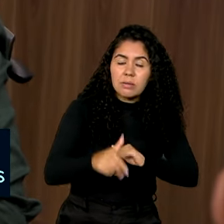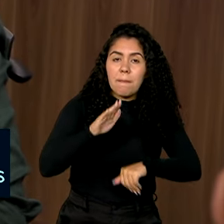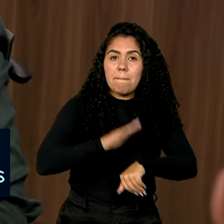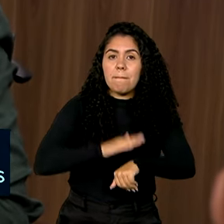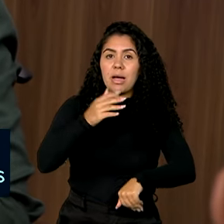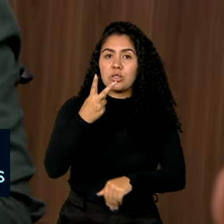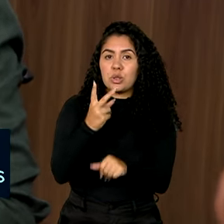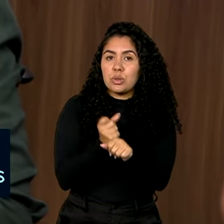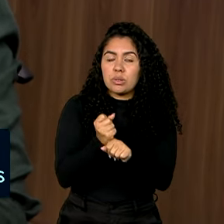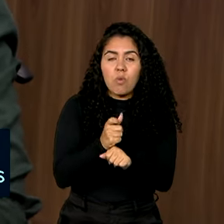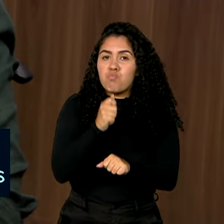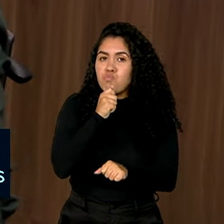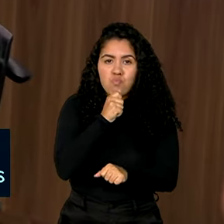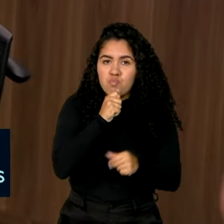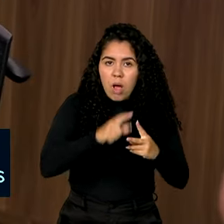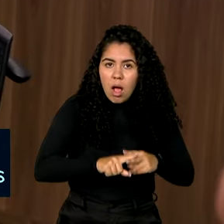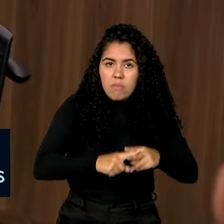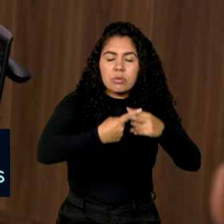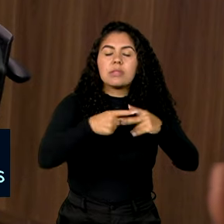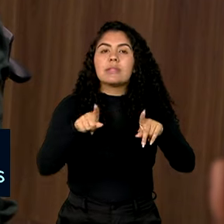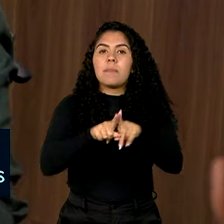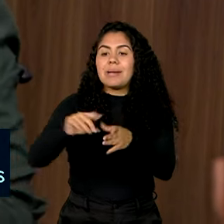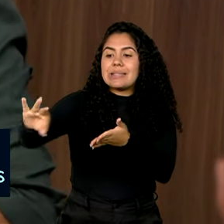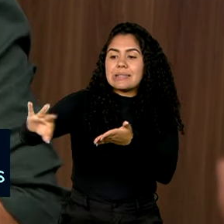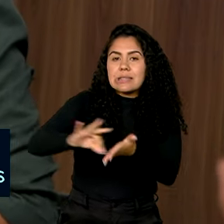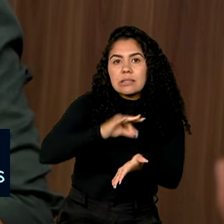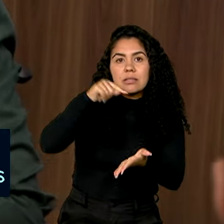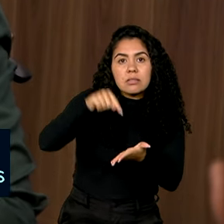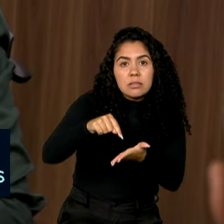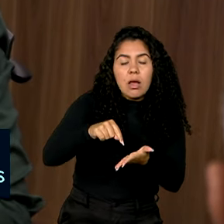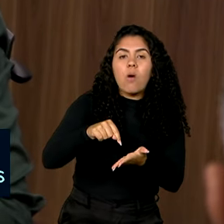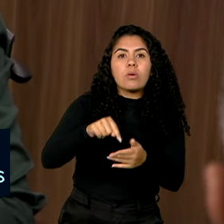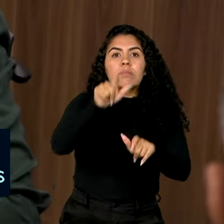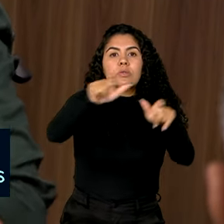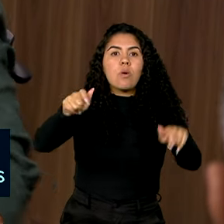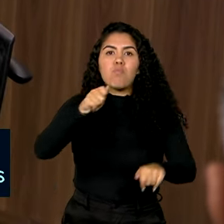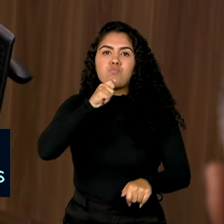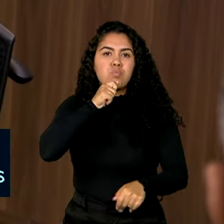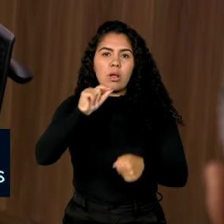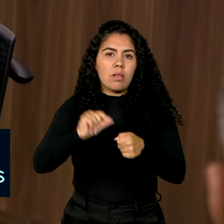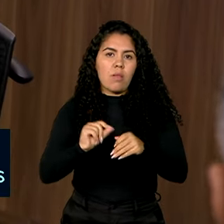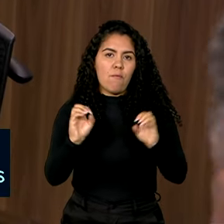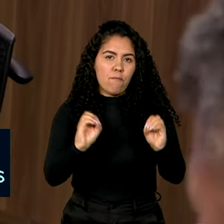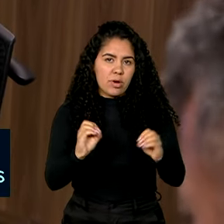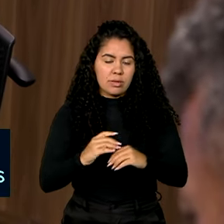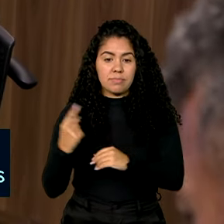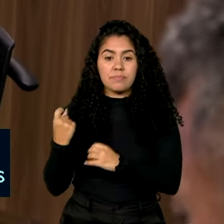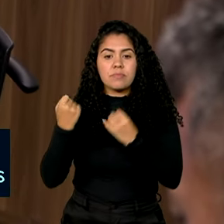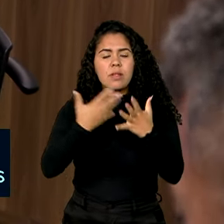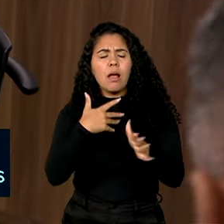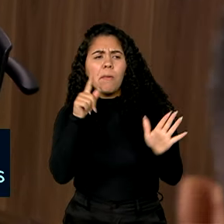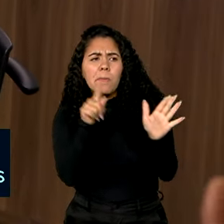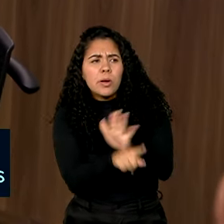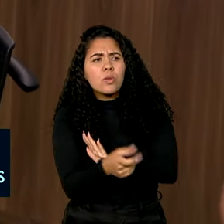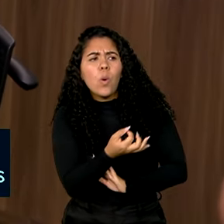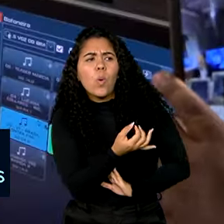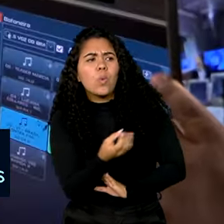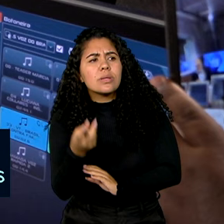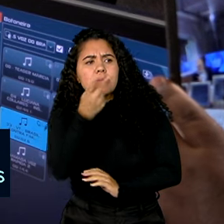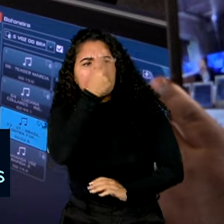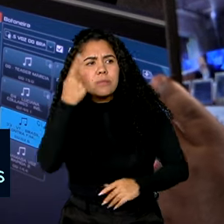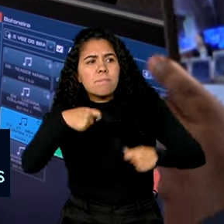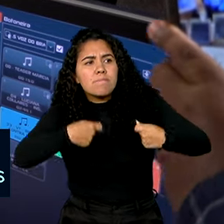atualização e a inscrição daqueles que ainda não fizeram e quantas pessoas ainda precisam regularizar essa